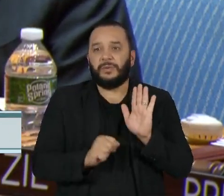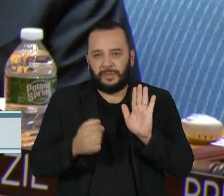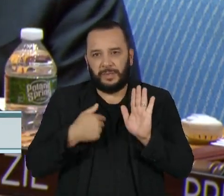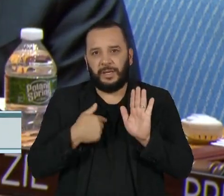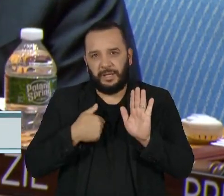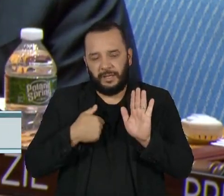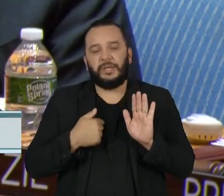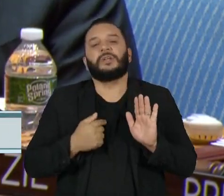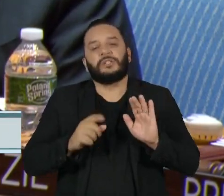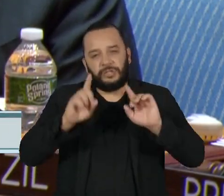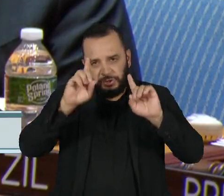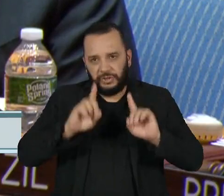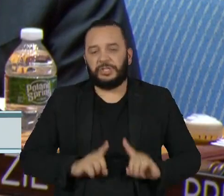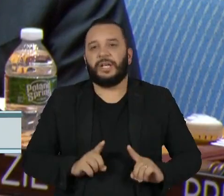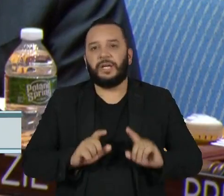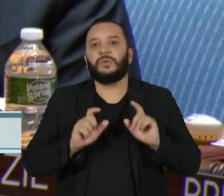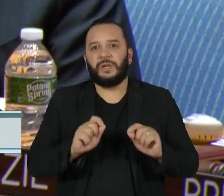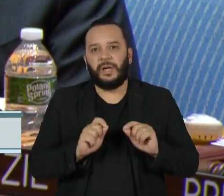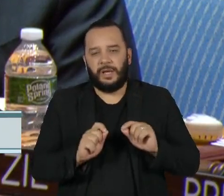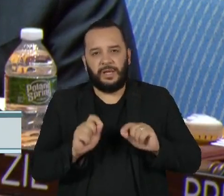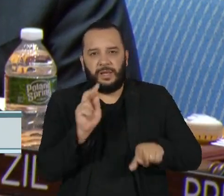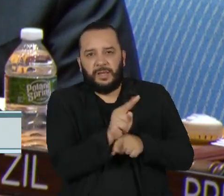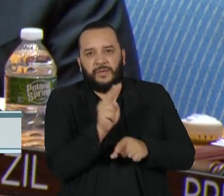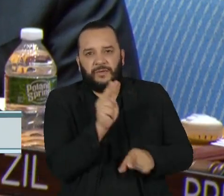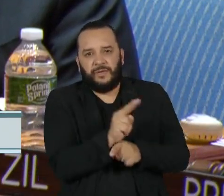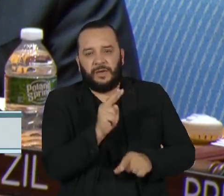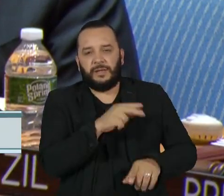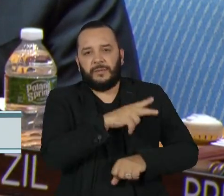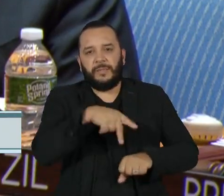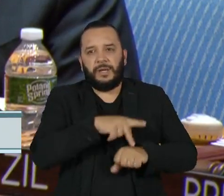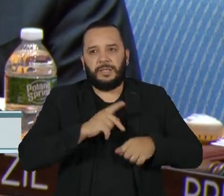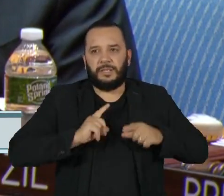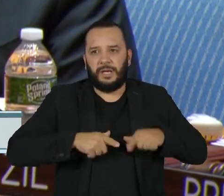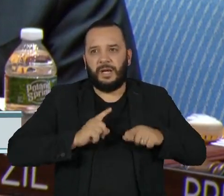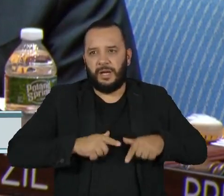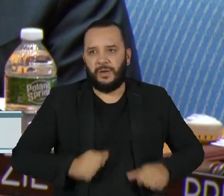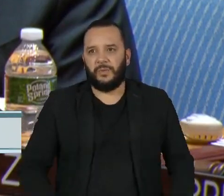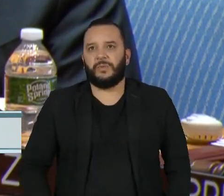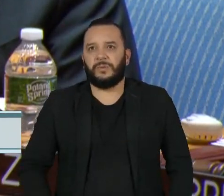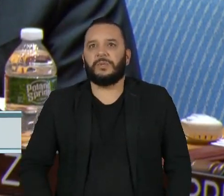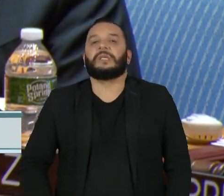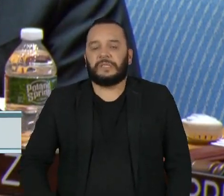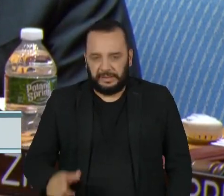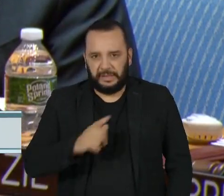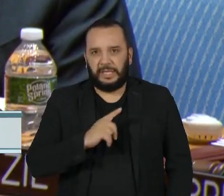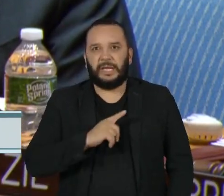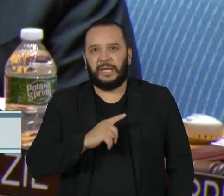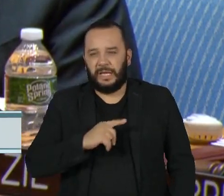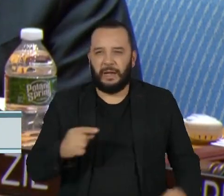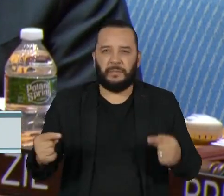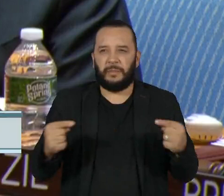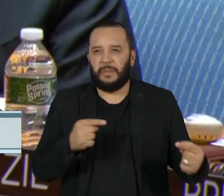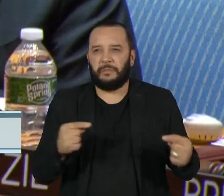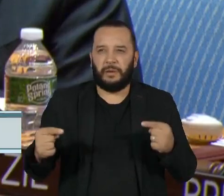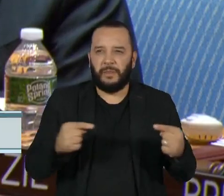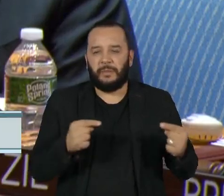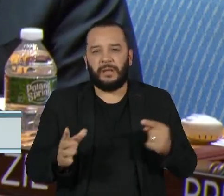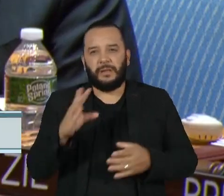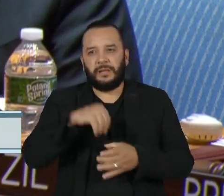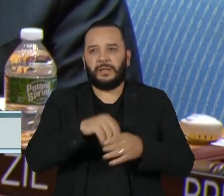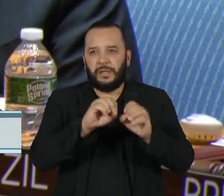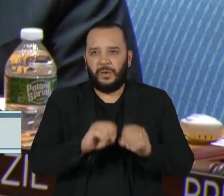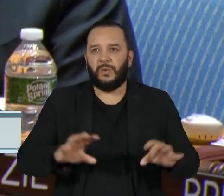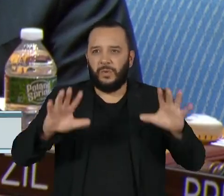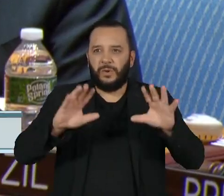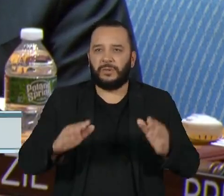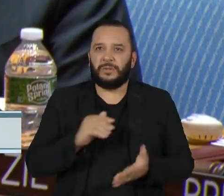autodefesa só de Israel em meio ao conflito que tem ocupado a maior parte dos debates no Conselho de Segurança